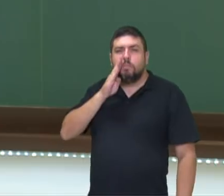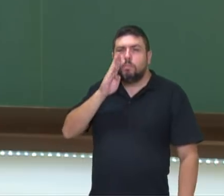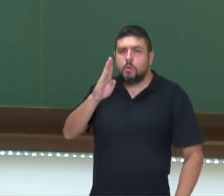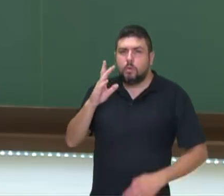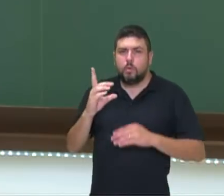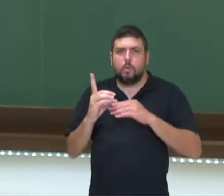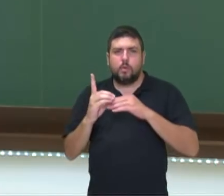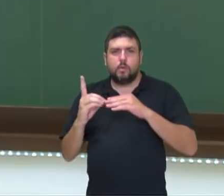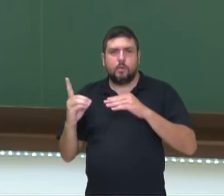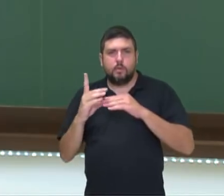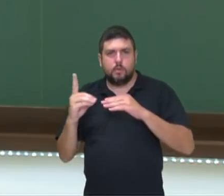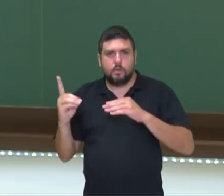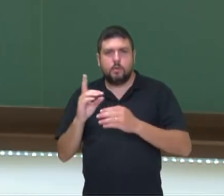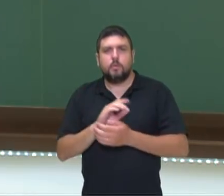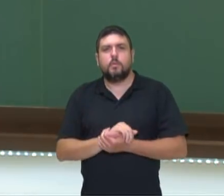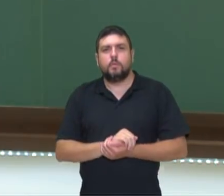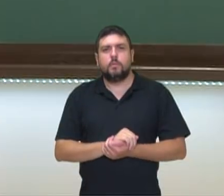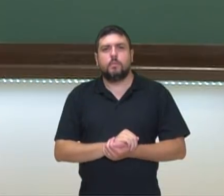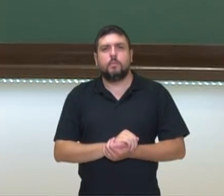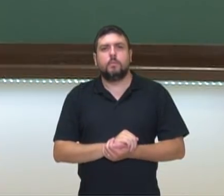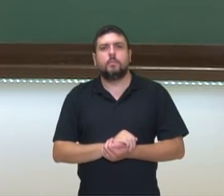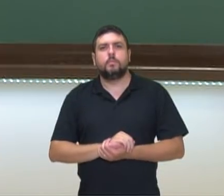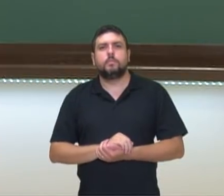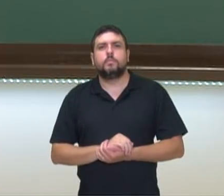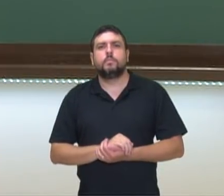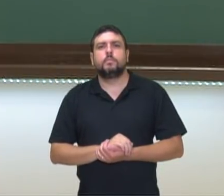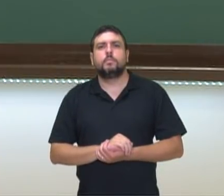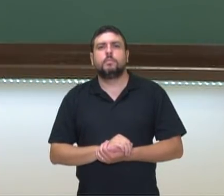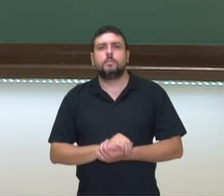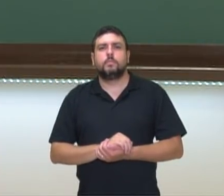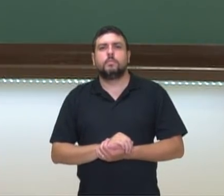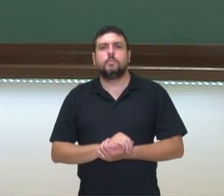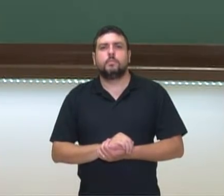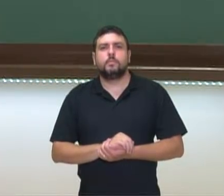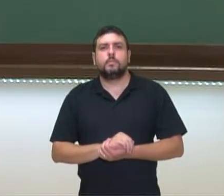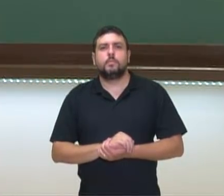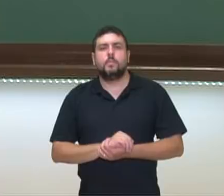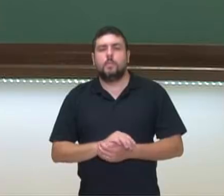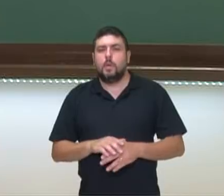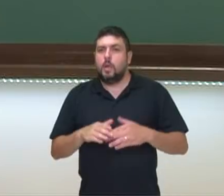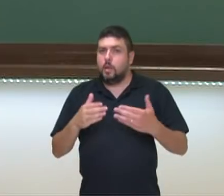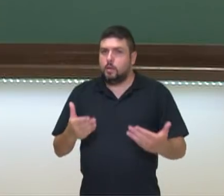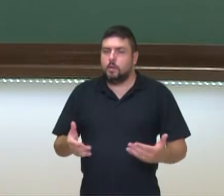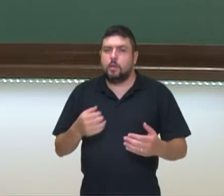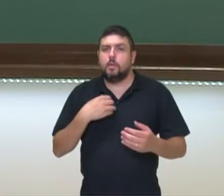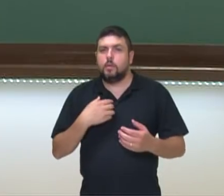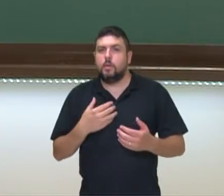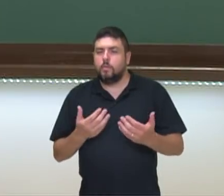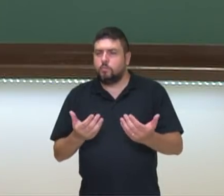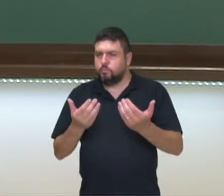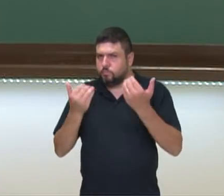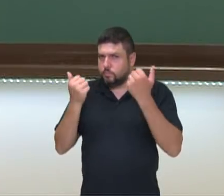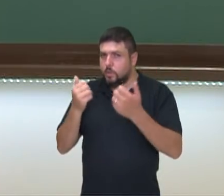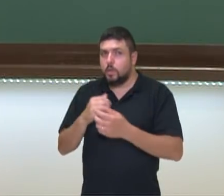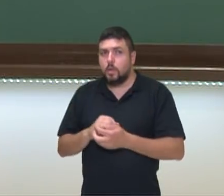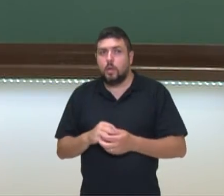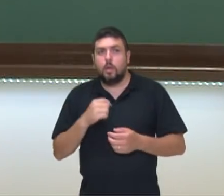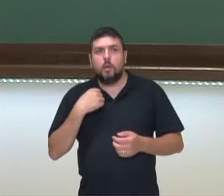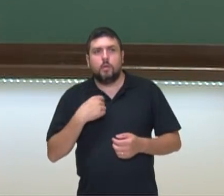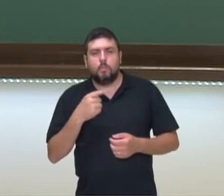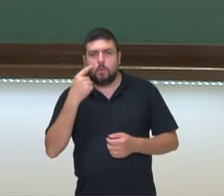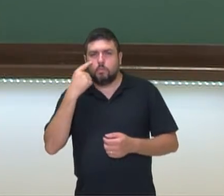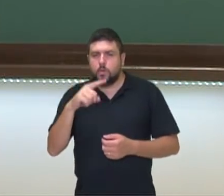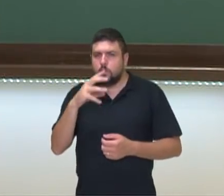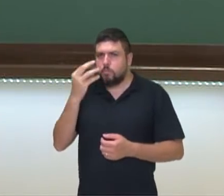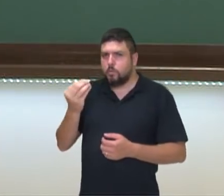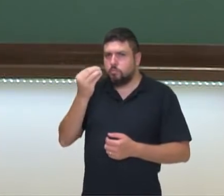dólares no superávit aqui do nosso problema. Certo? Então, vamos lá. Para eu descobrir, vamos